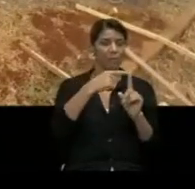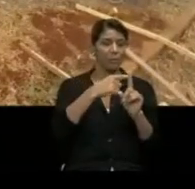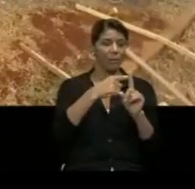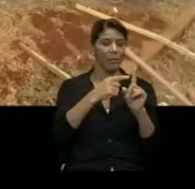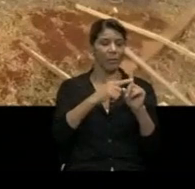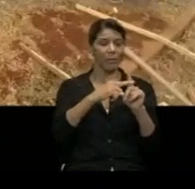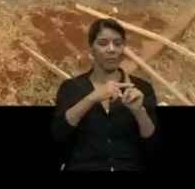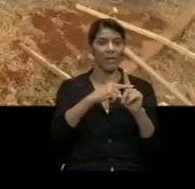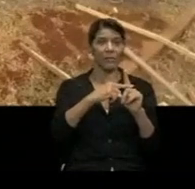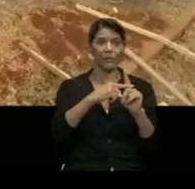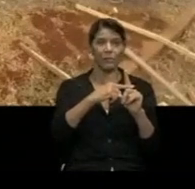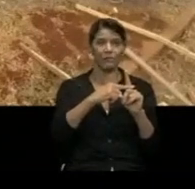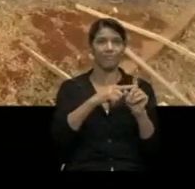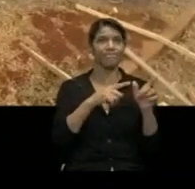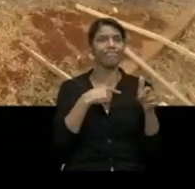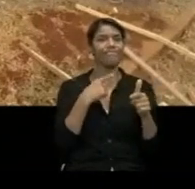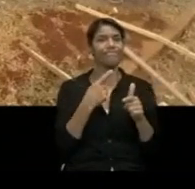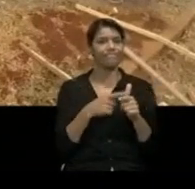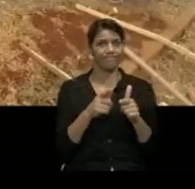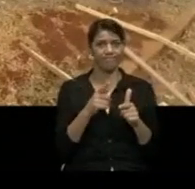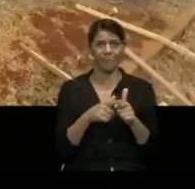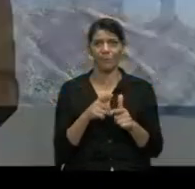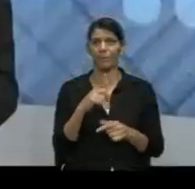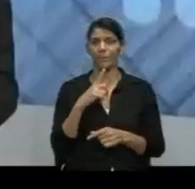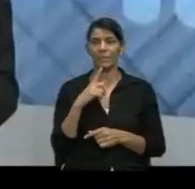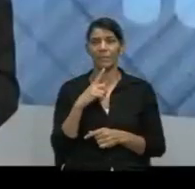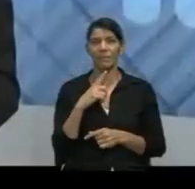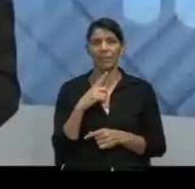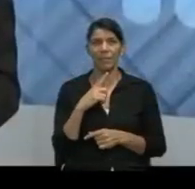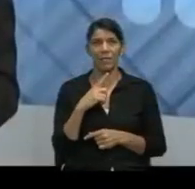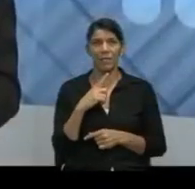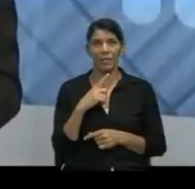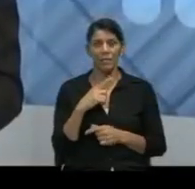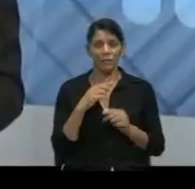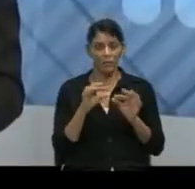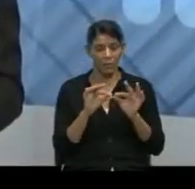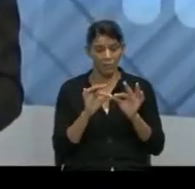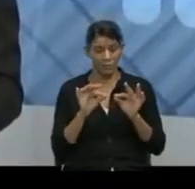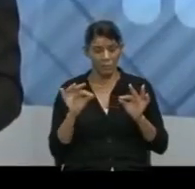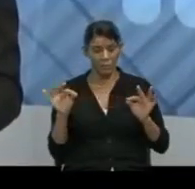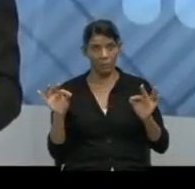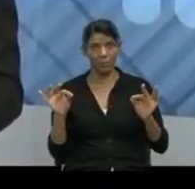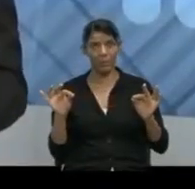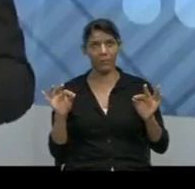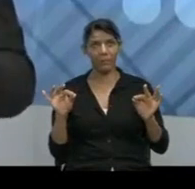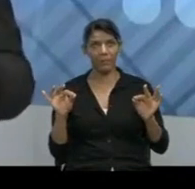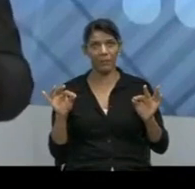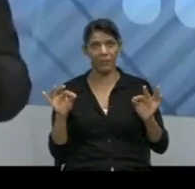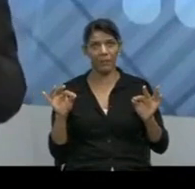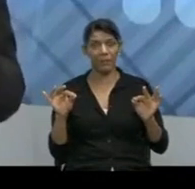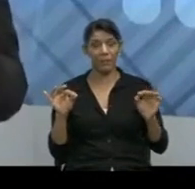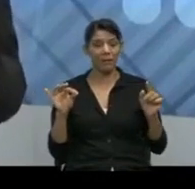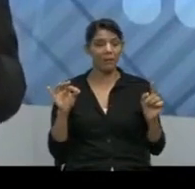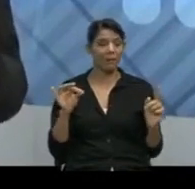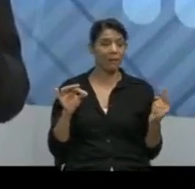fora do nível. A gente teve um problema aí, né? Que a gente foi puxando o nível pelaquele da extremidade e esse